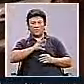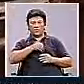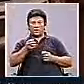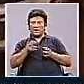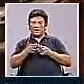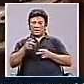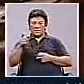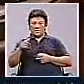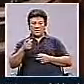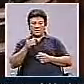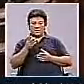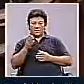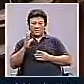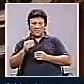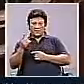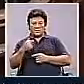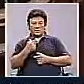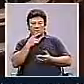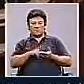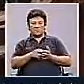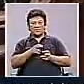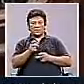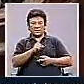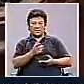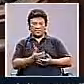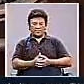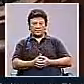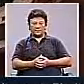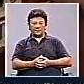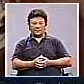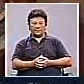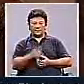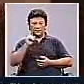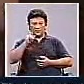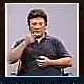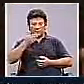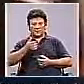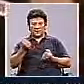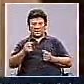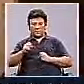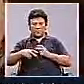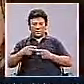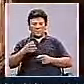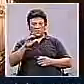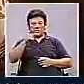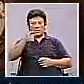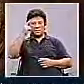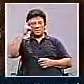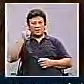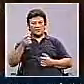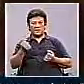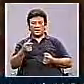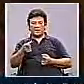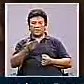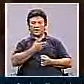Rallys. É mais isso que competição propriamente dita. É especialista em carros modernos, mas o que é pensa sobre os